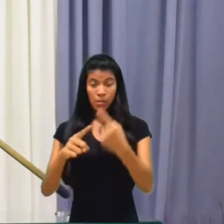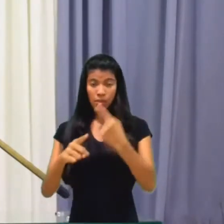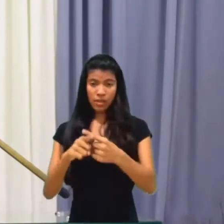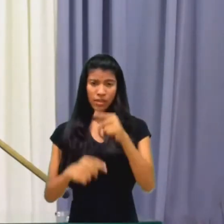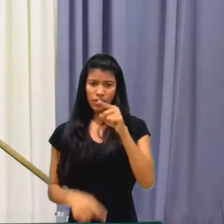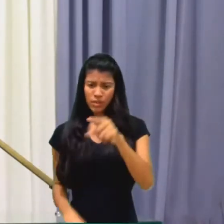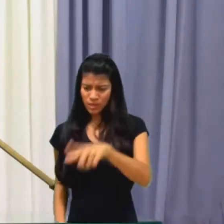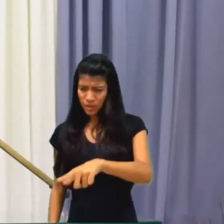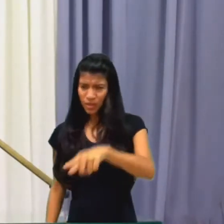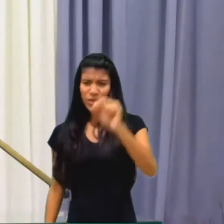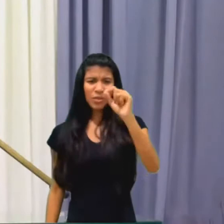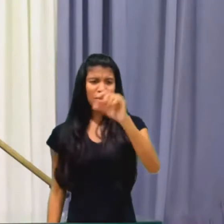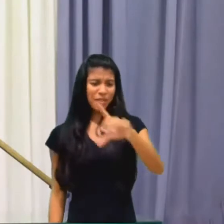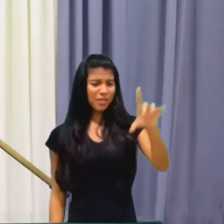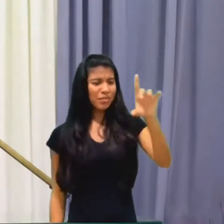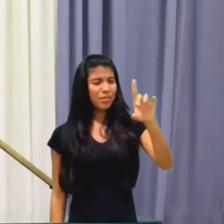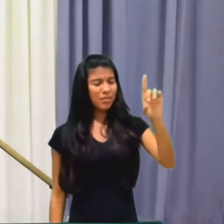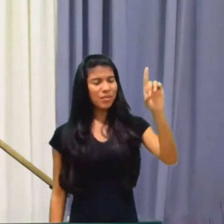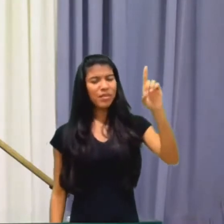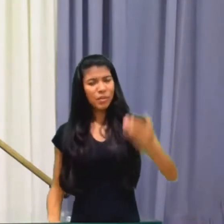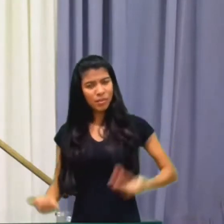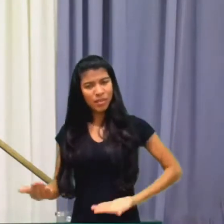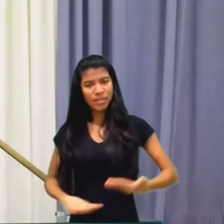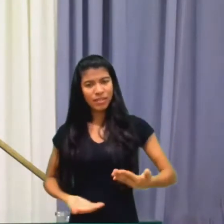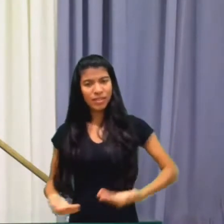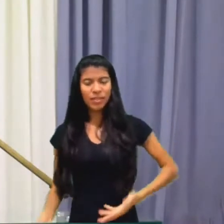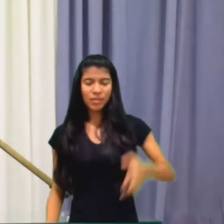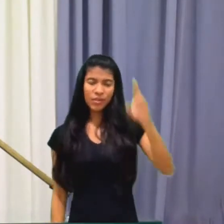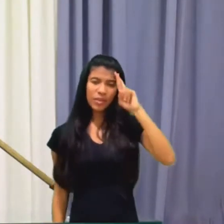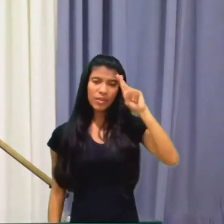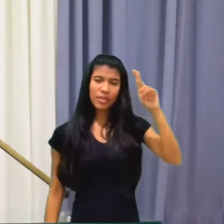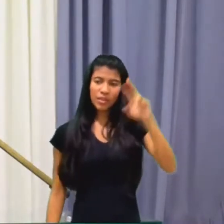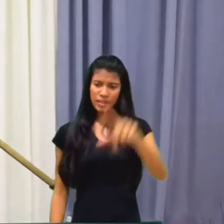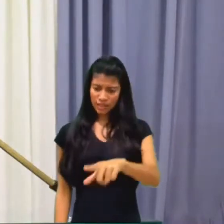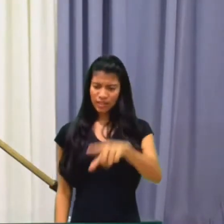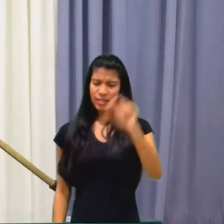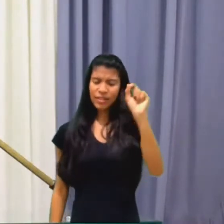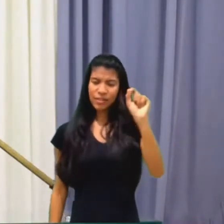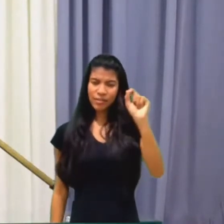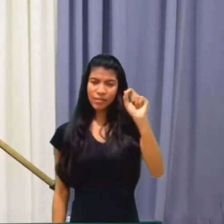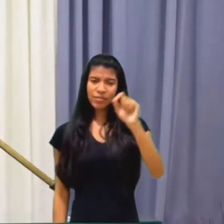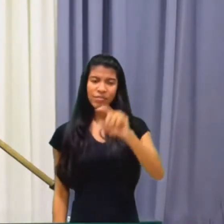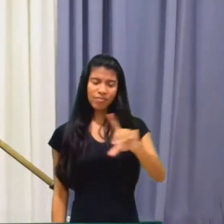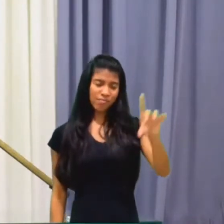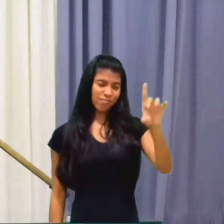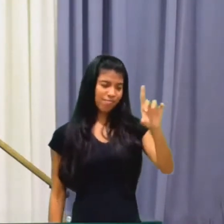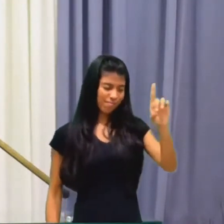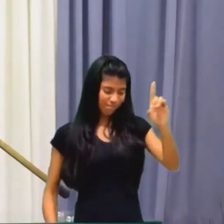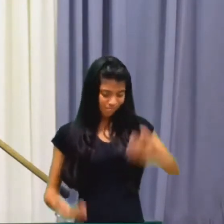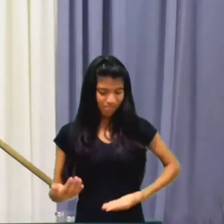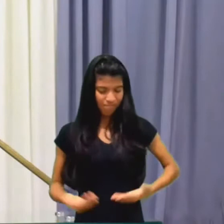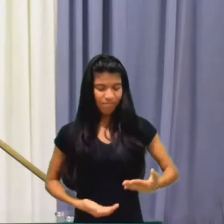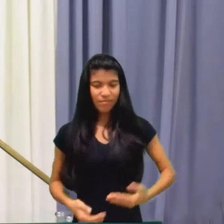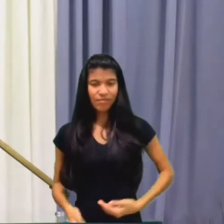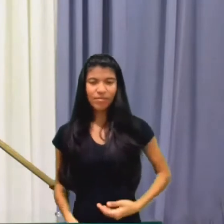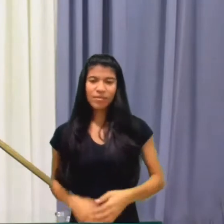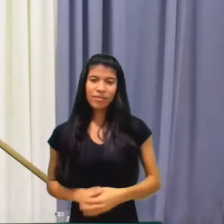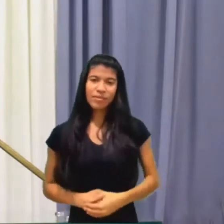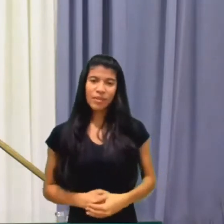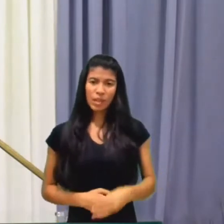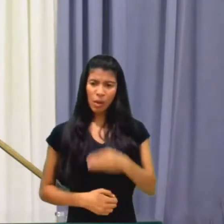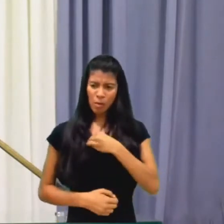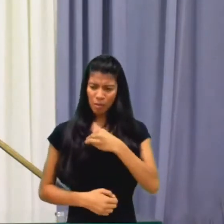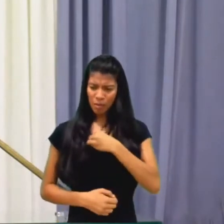para servir ao Senhor, tirado do mundo para servir a Deus, tirado do pecado para viver